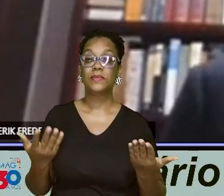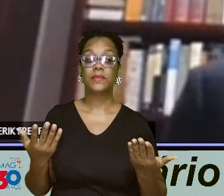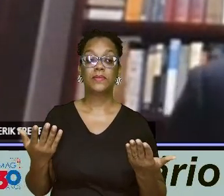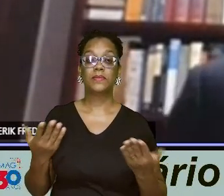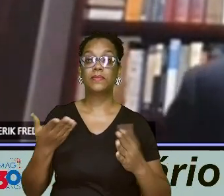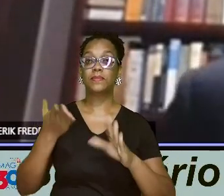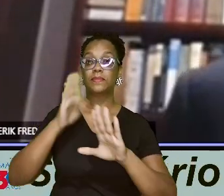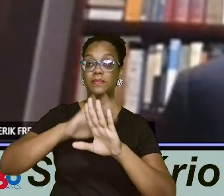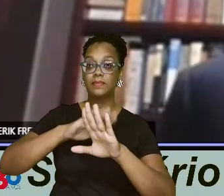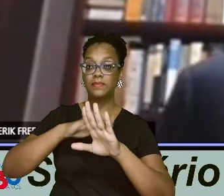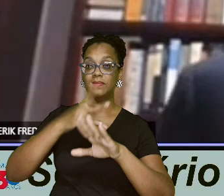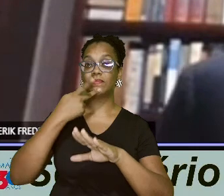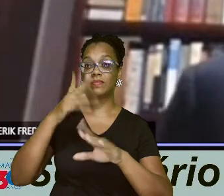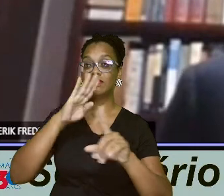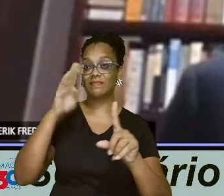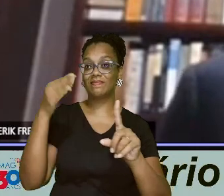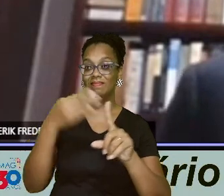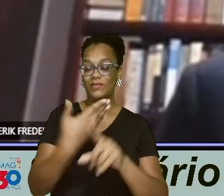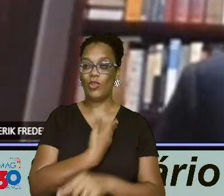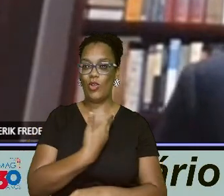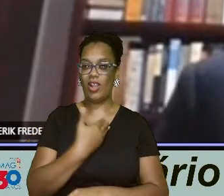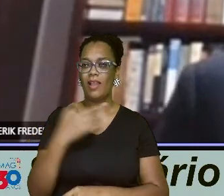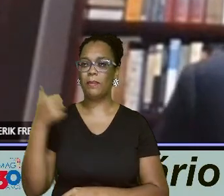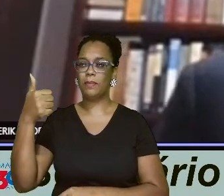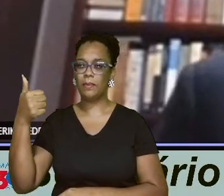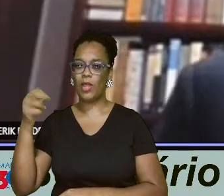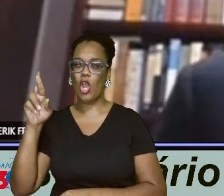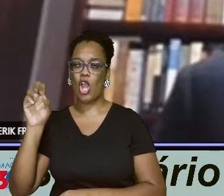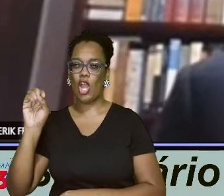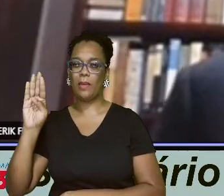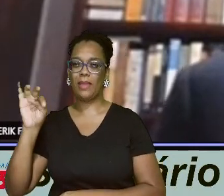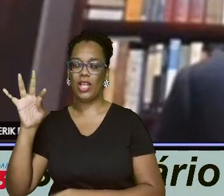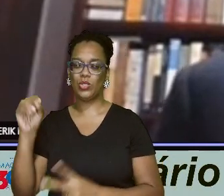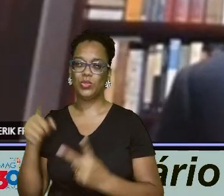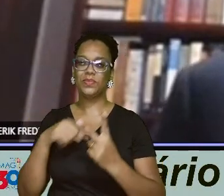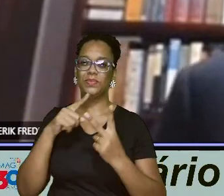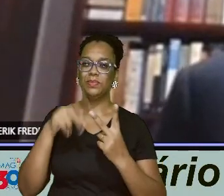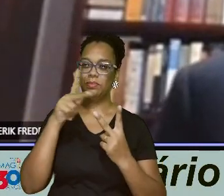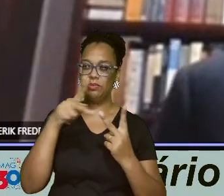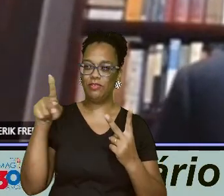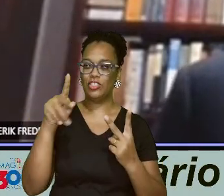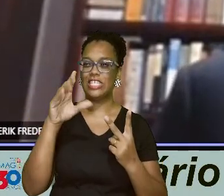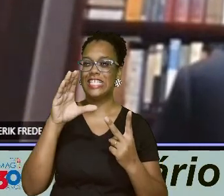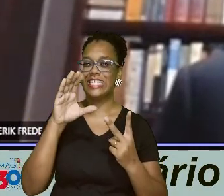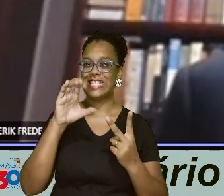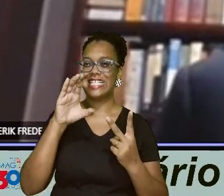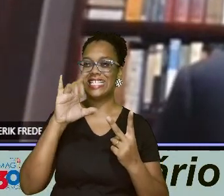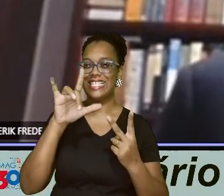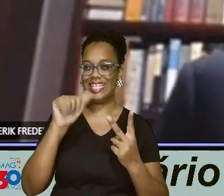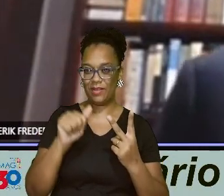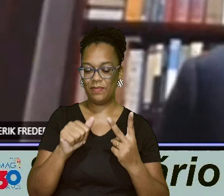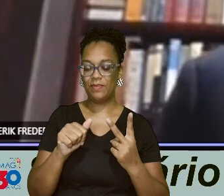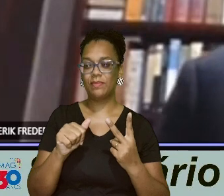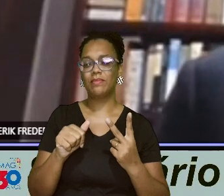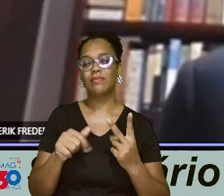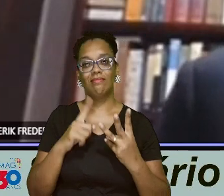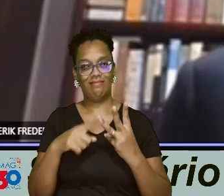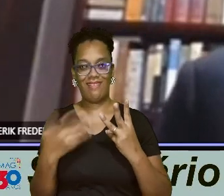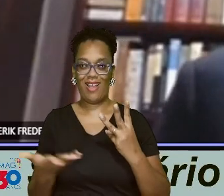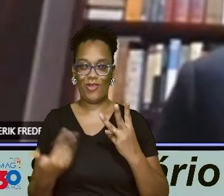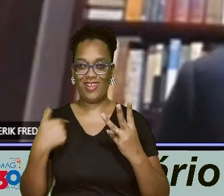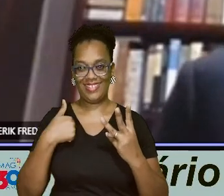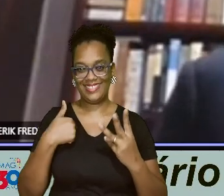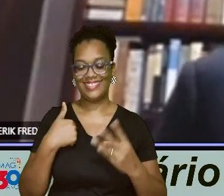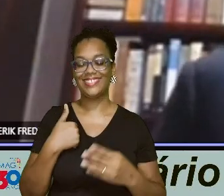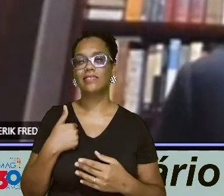referência, né, os colegas Roberto, professora Cecília Aspetti, ele chamou nossa atenção porque ele